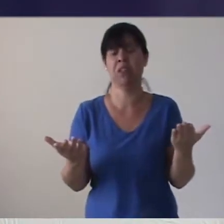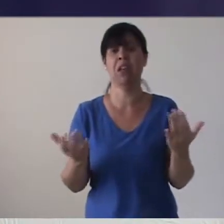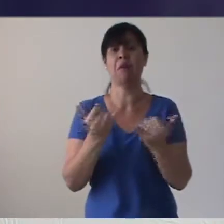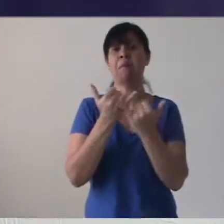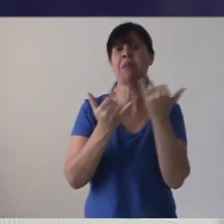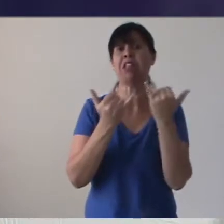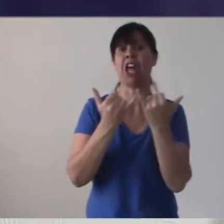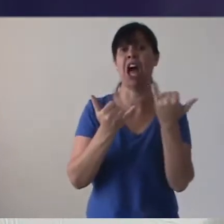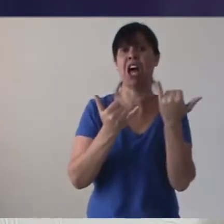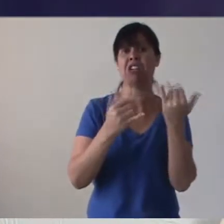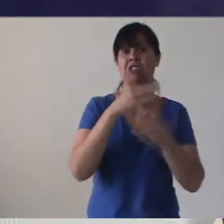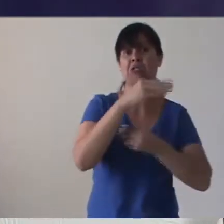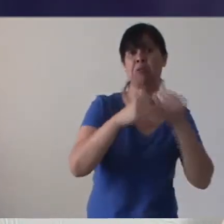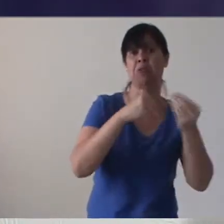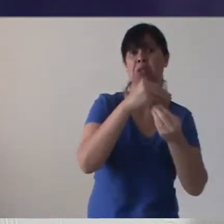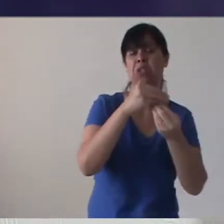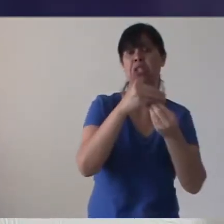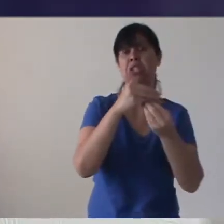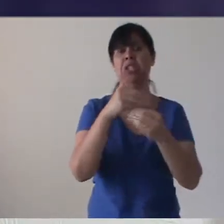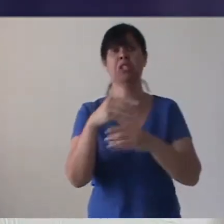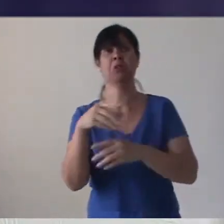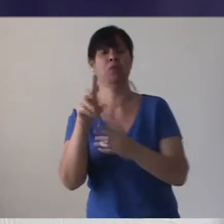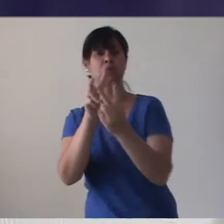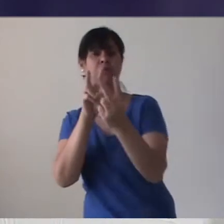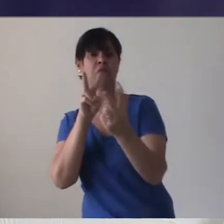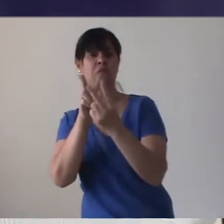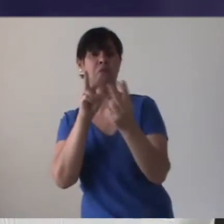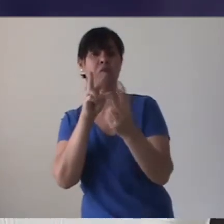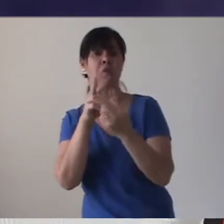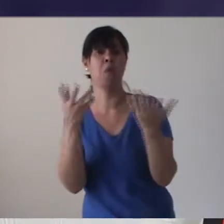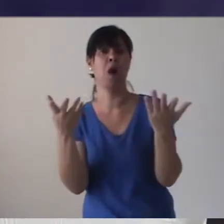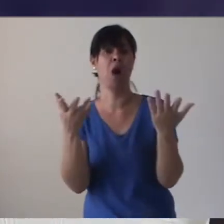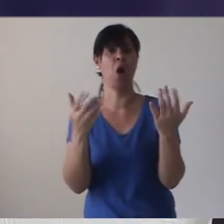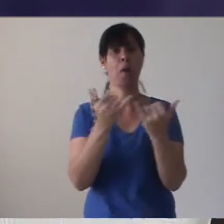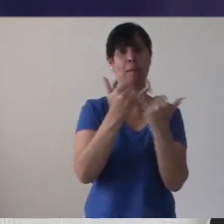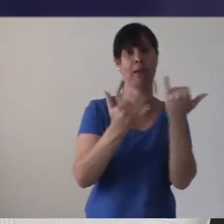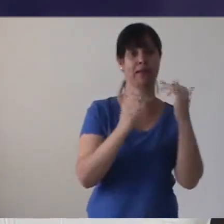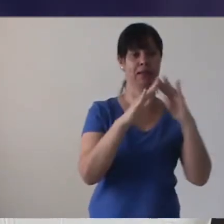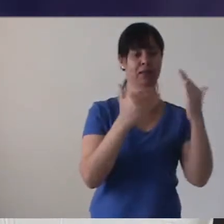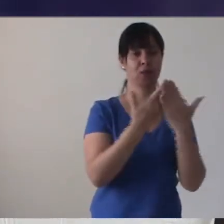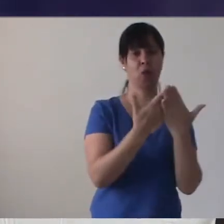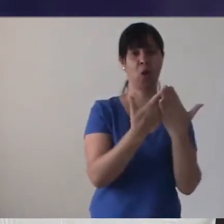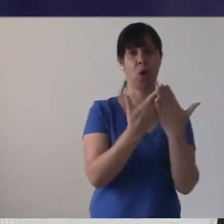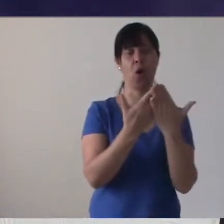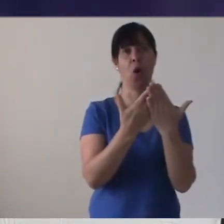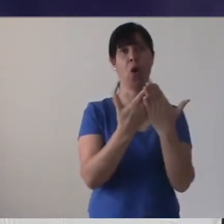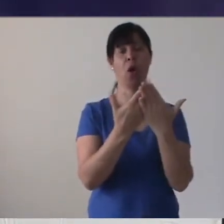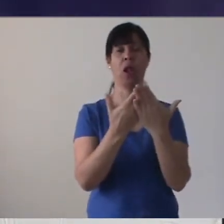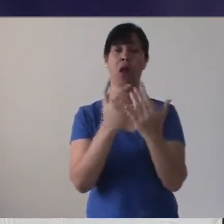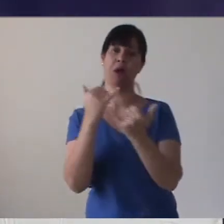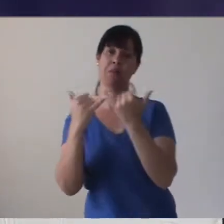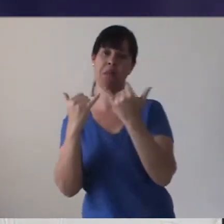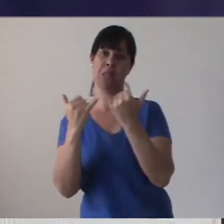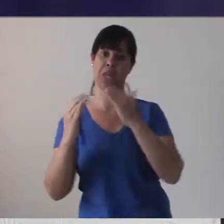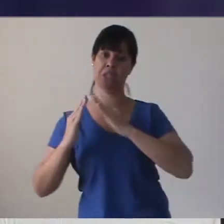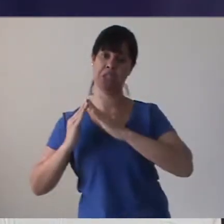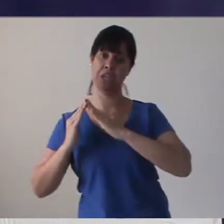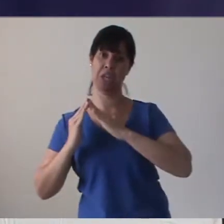Vai ser meio a meio, meio tem um pouco de tempo na escola, o resto em casa, né? Que a gente